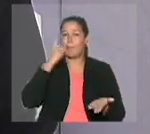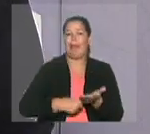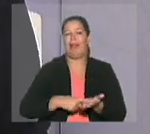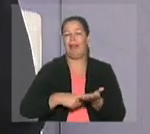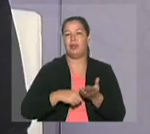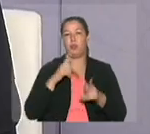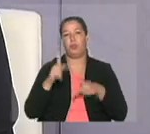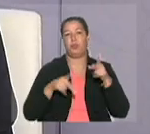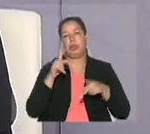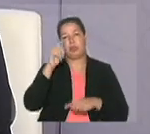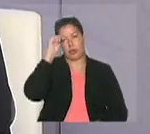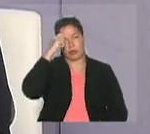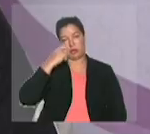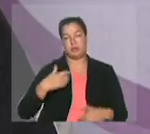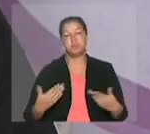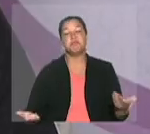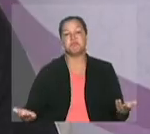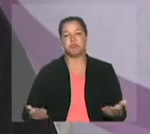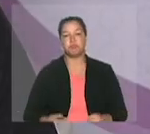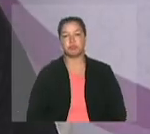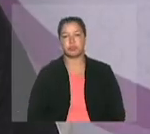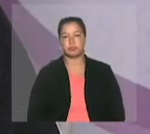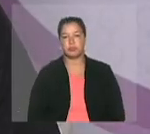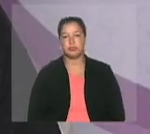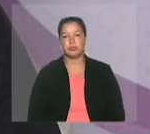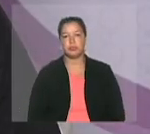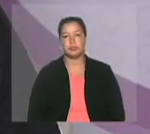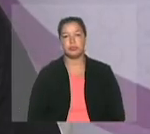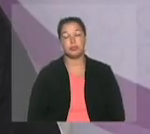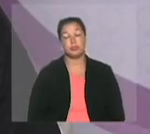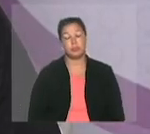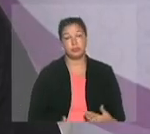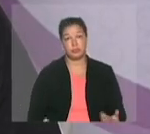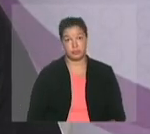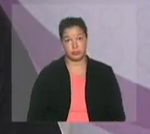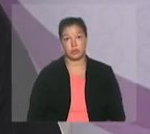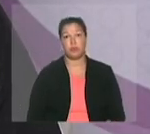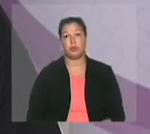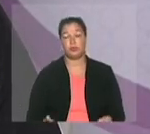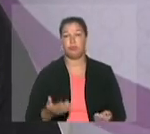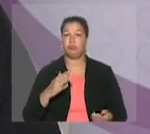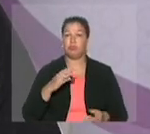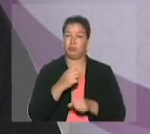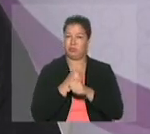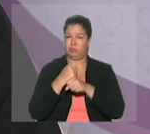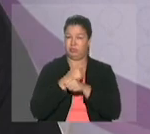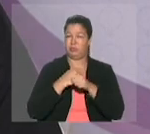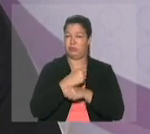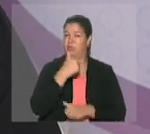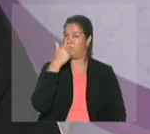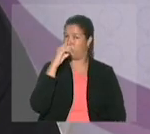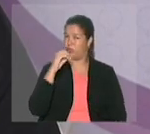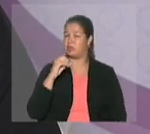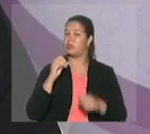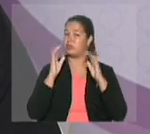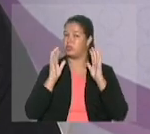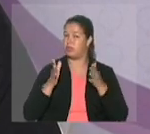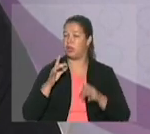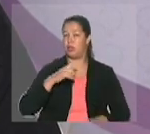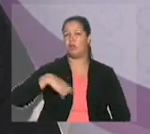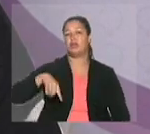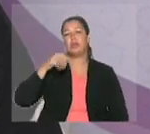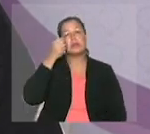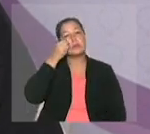na população negra? Olha só, durante 10 anos nós estamos tentando,